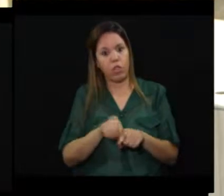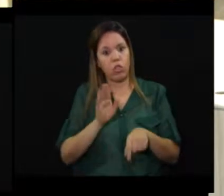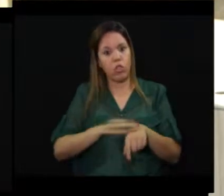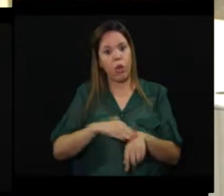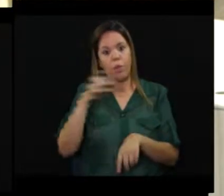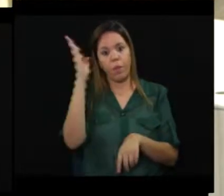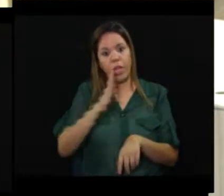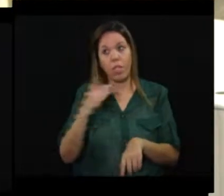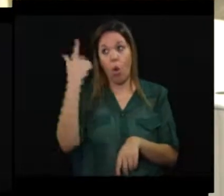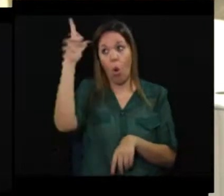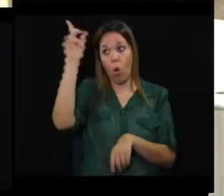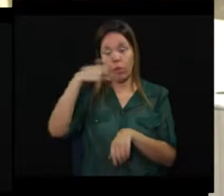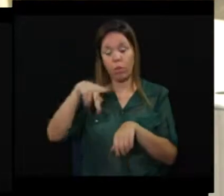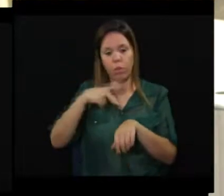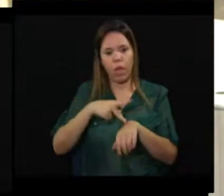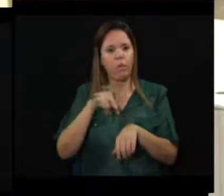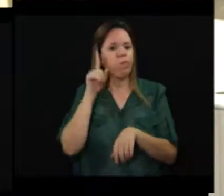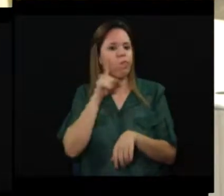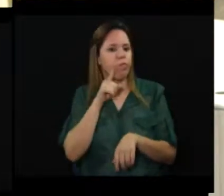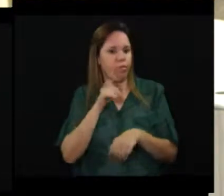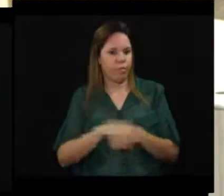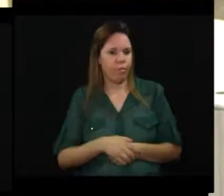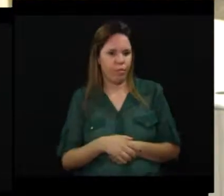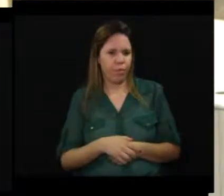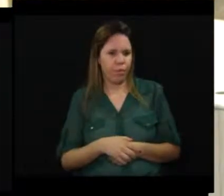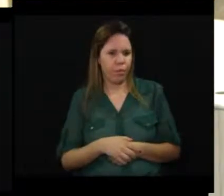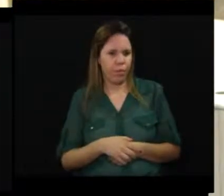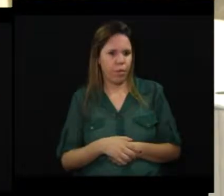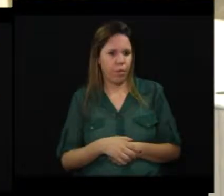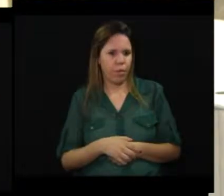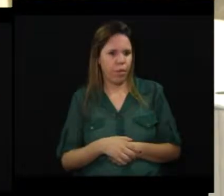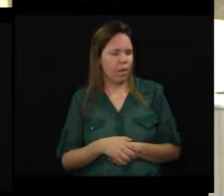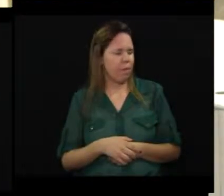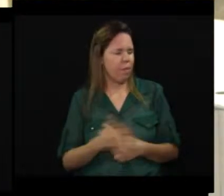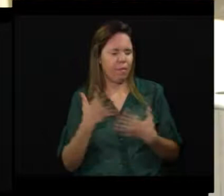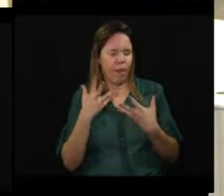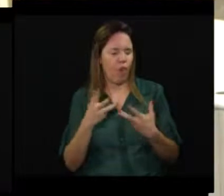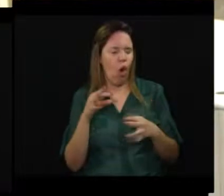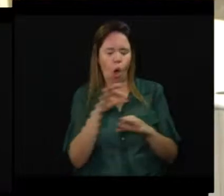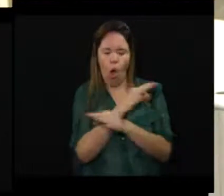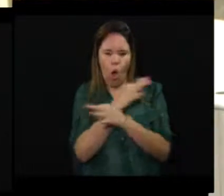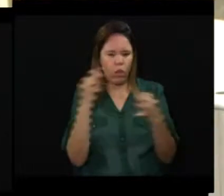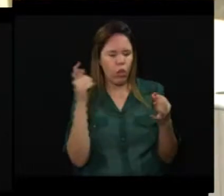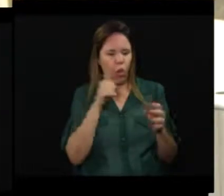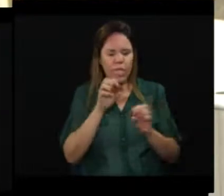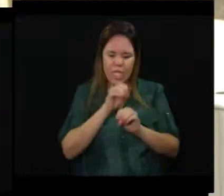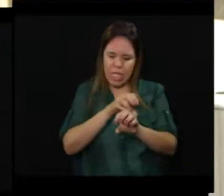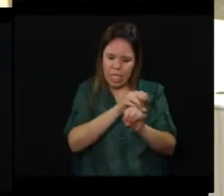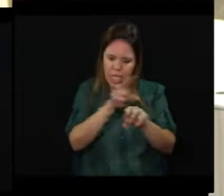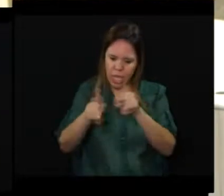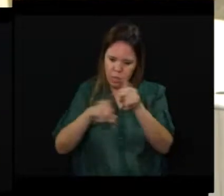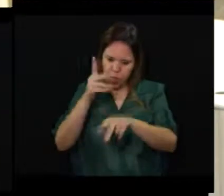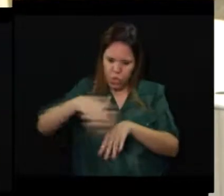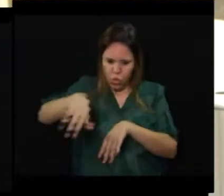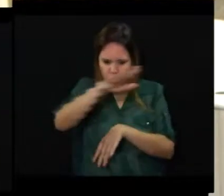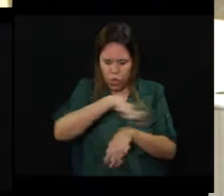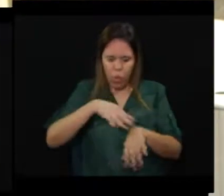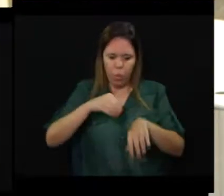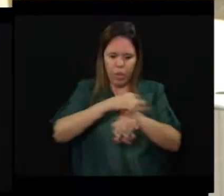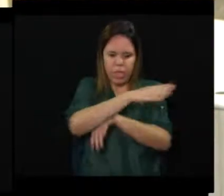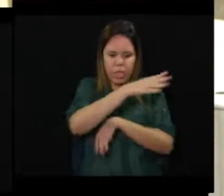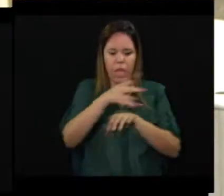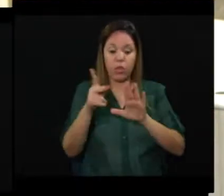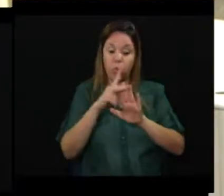e sobre um outro país, que foi os Estados Unidos. E assim, foi essencial para mim, porque eu consegui impactar várias outras pessoas, passar a mensagem